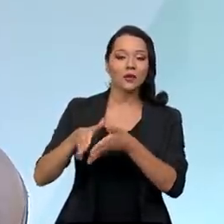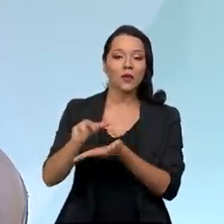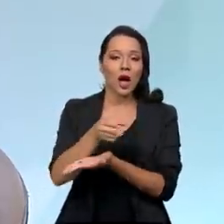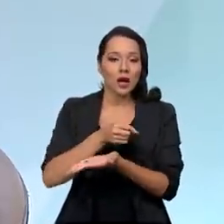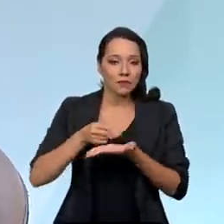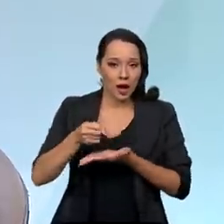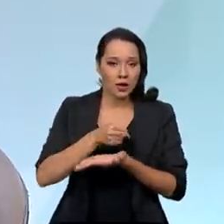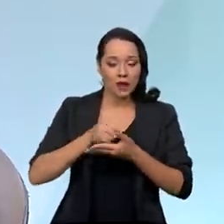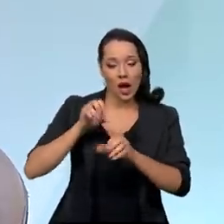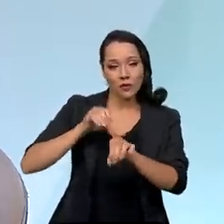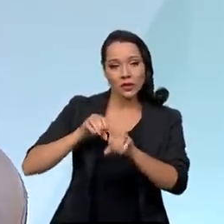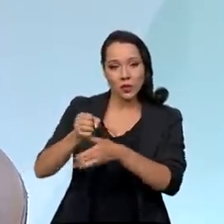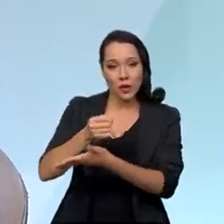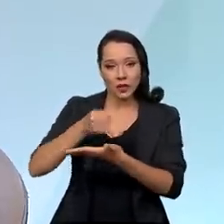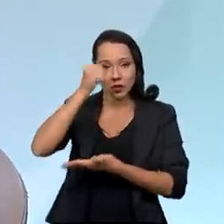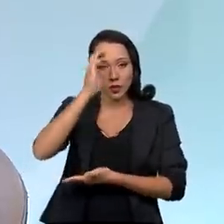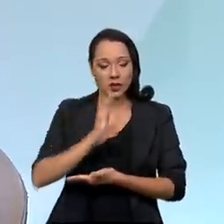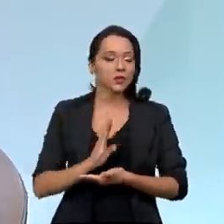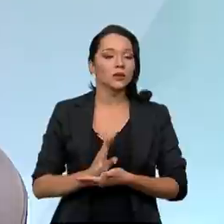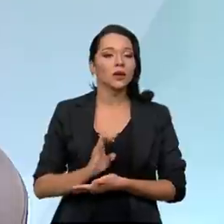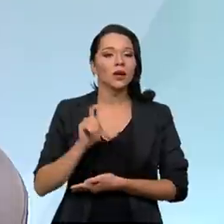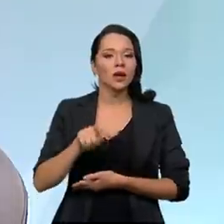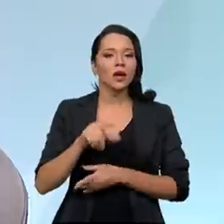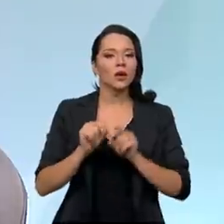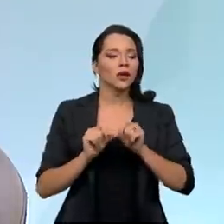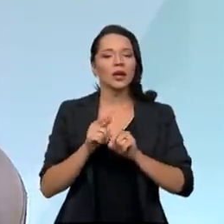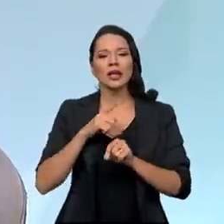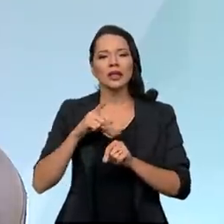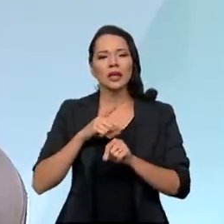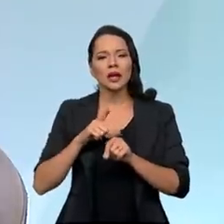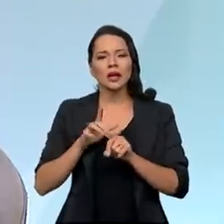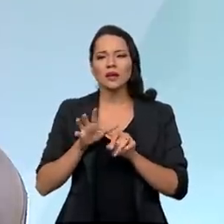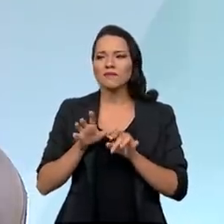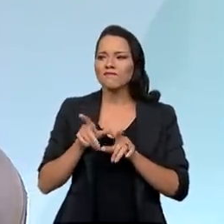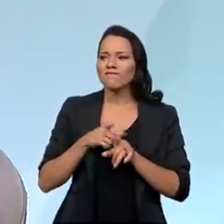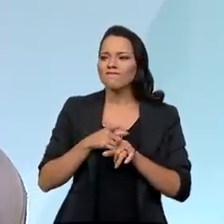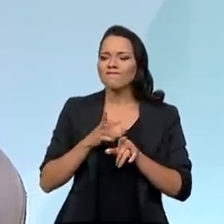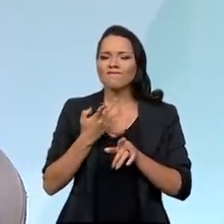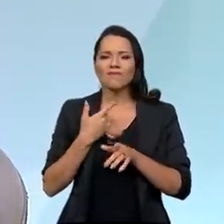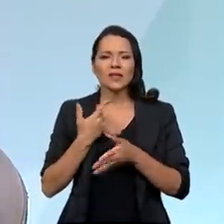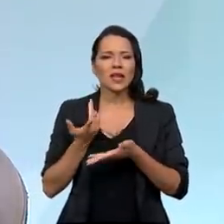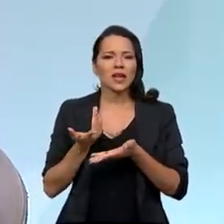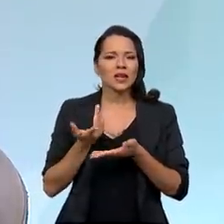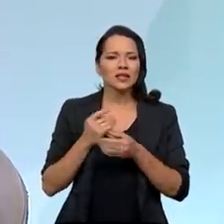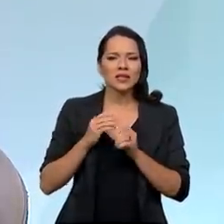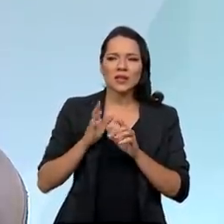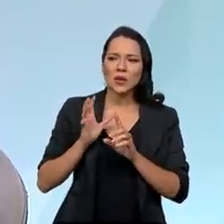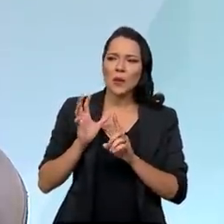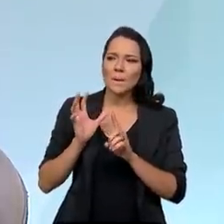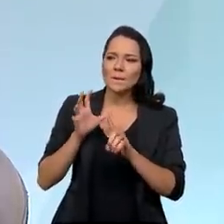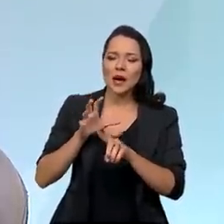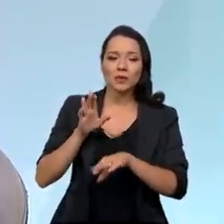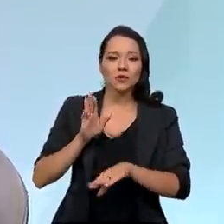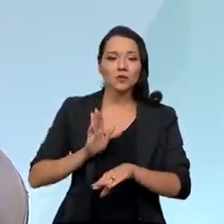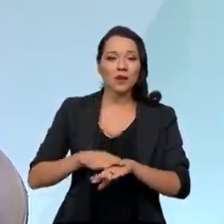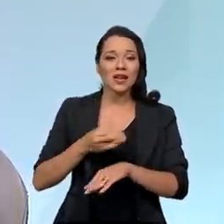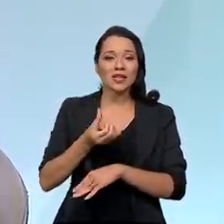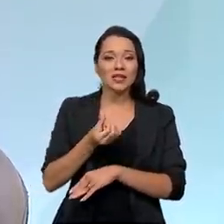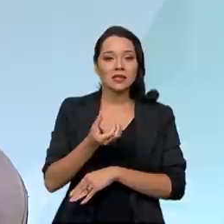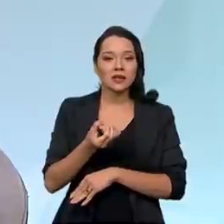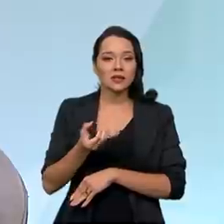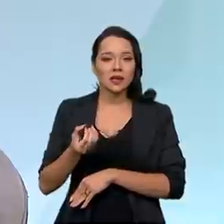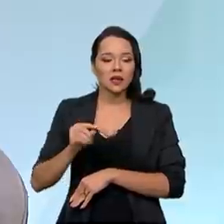básica brasileira, ele abarca, ele atinge, tem um impacto na ponta de mais de 600